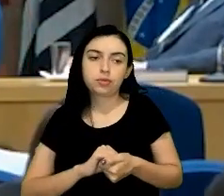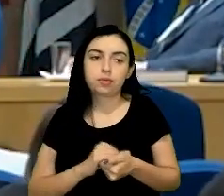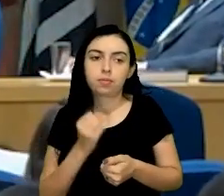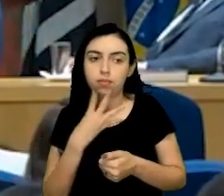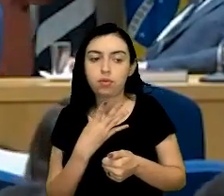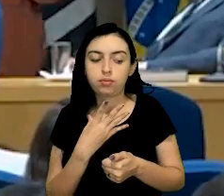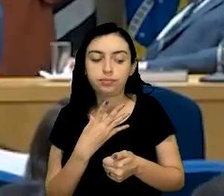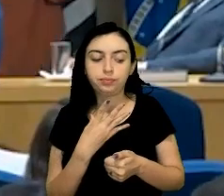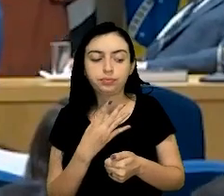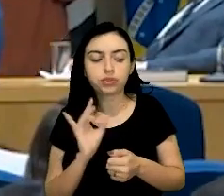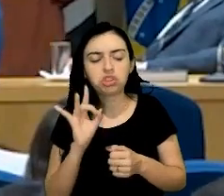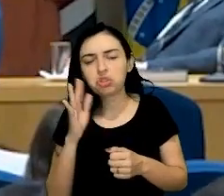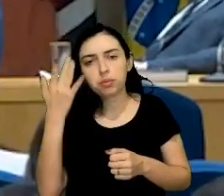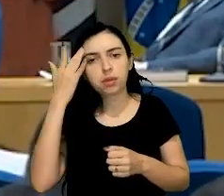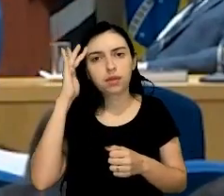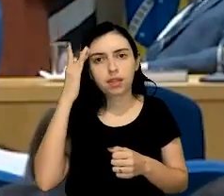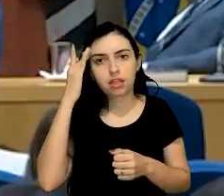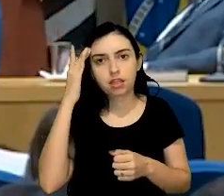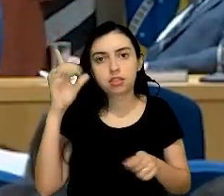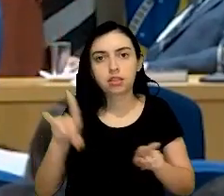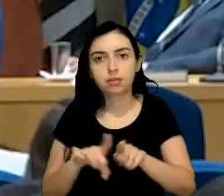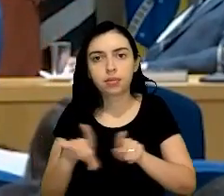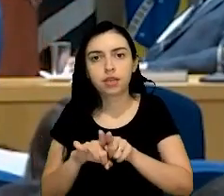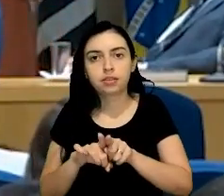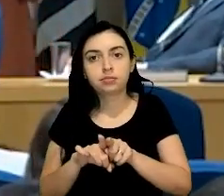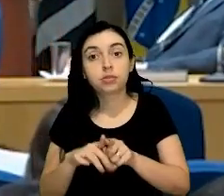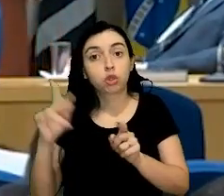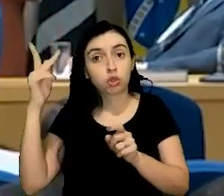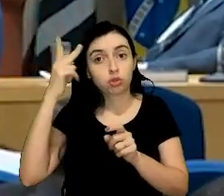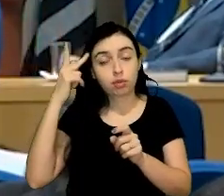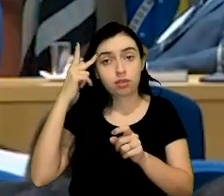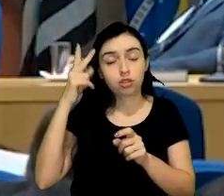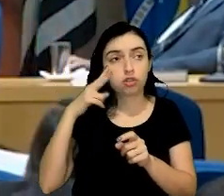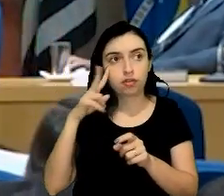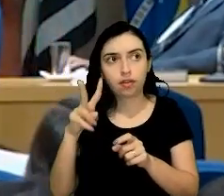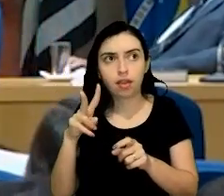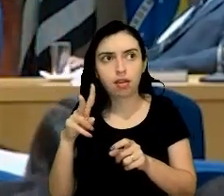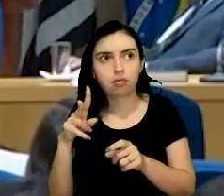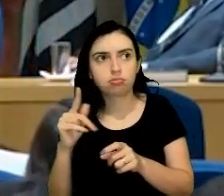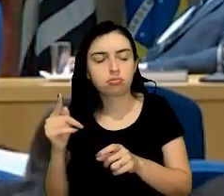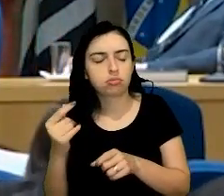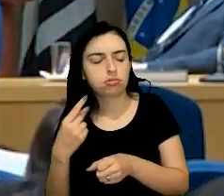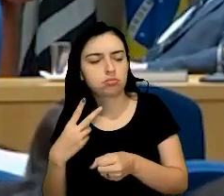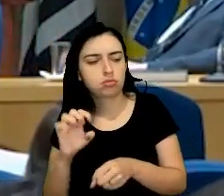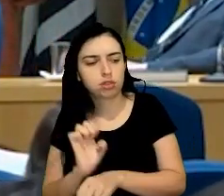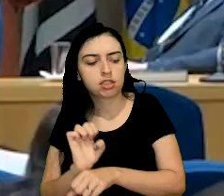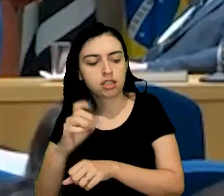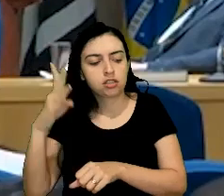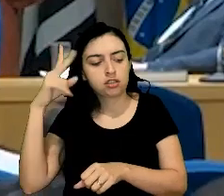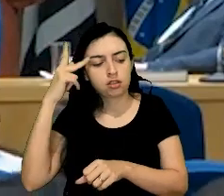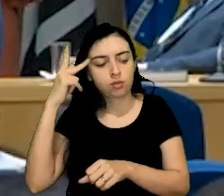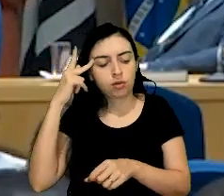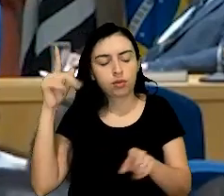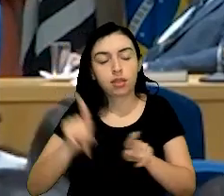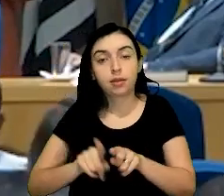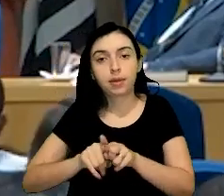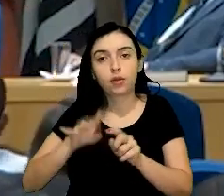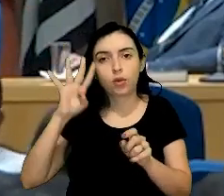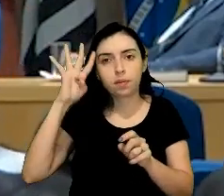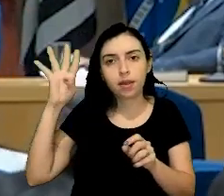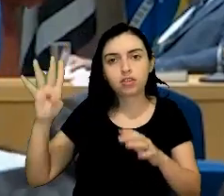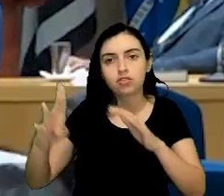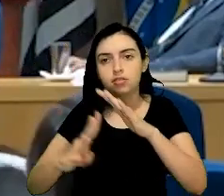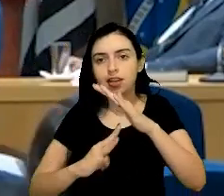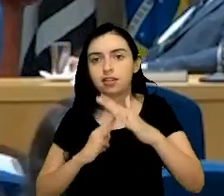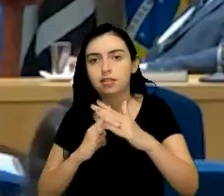uma ideia, nós também, como somos paulistas, a gente tem muito olhar de São Paulo, e a gente sempre e aí nós temos também o imaginário da imigração do século XIX para o XX, que